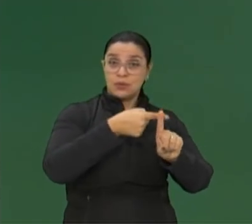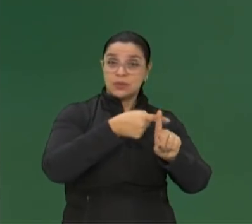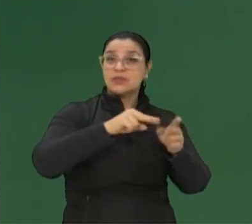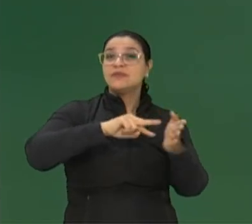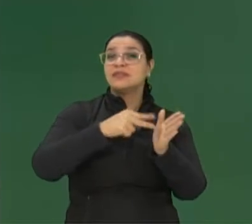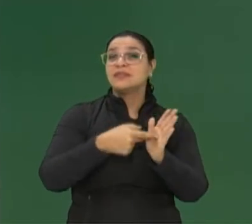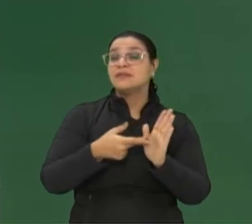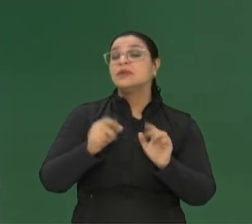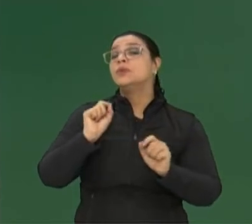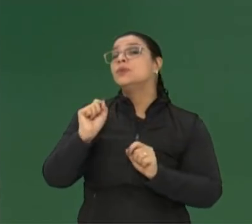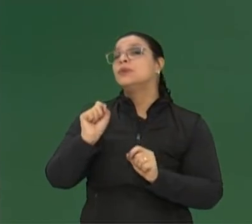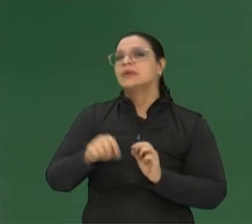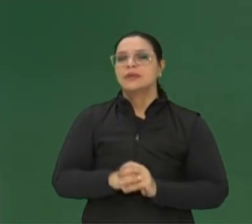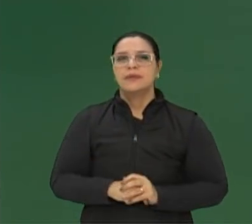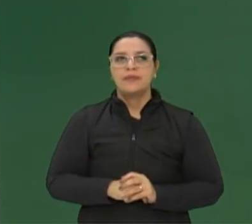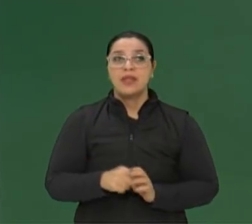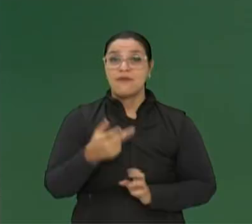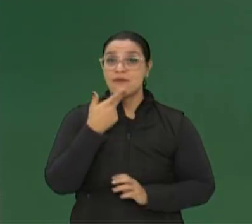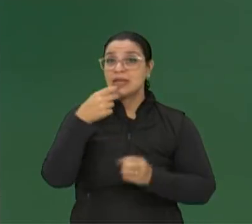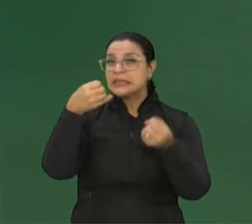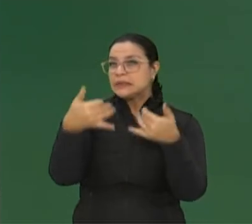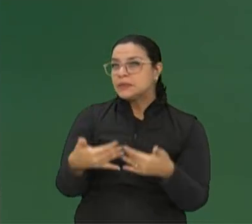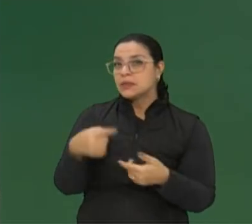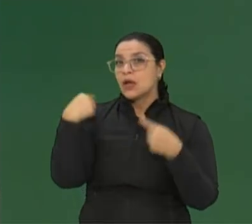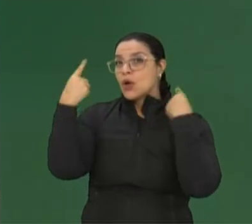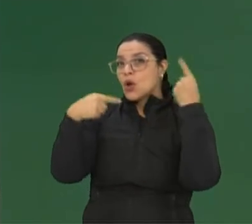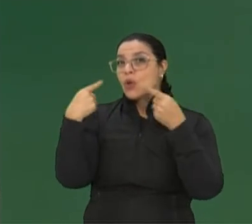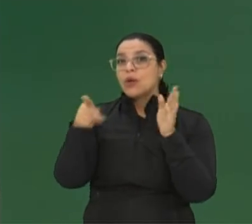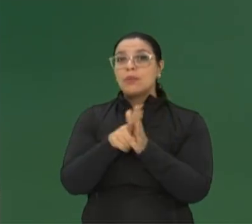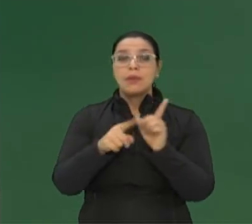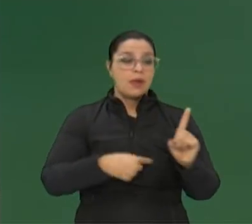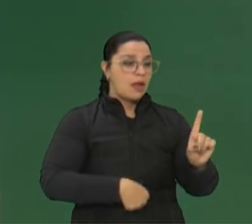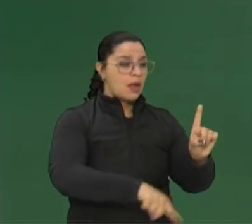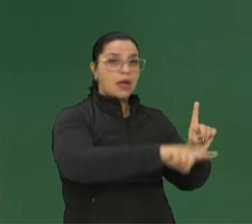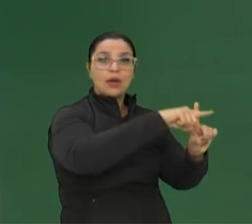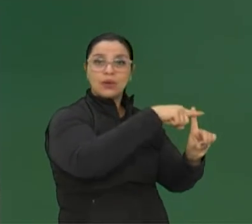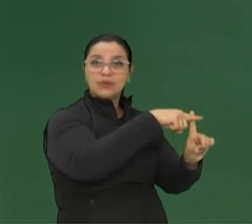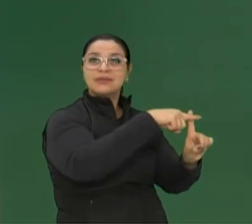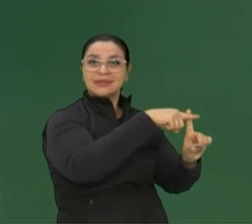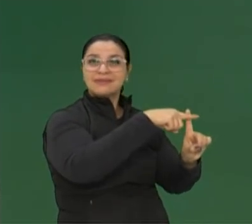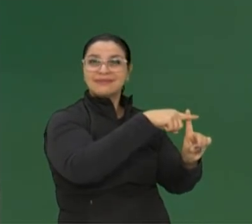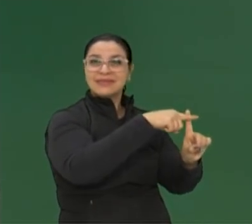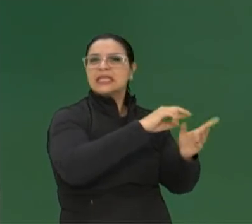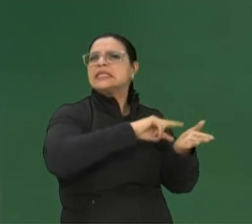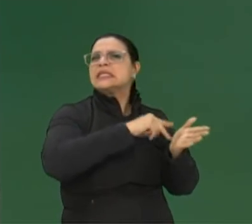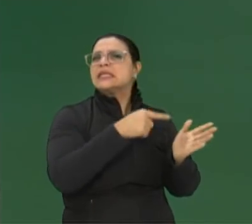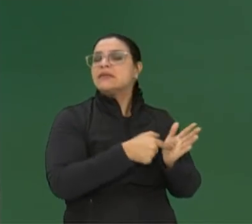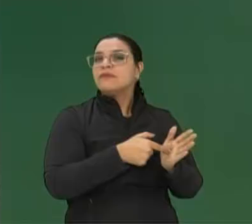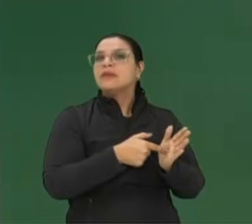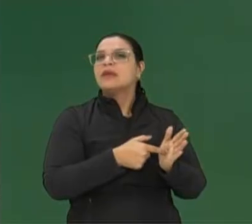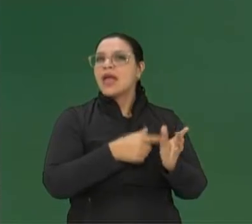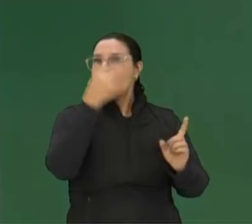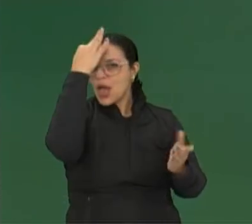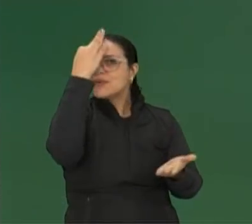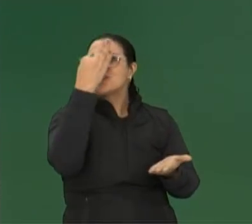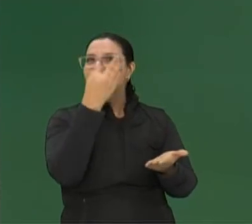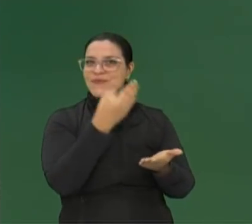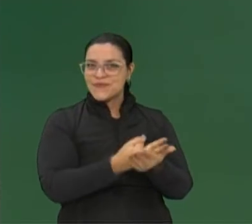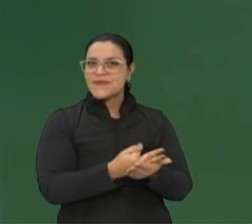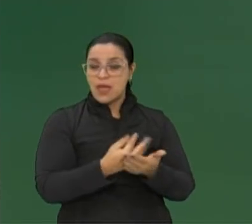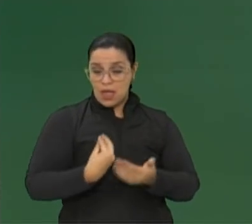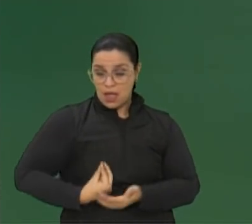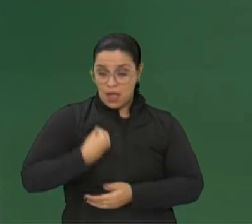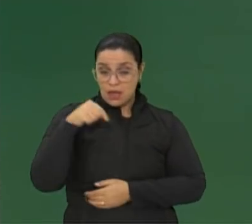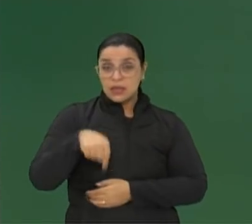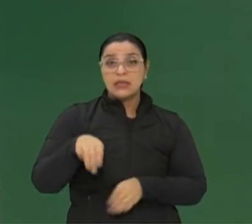a loucura, né, que Erasmo coloca como a loucura da cruz. Né? Também essa ideia do cristão que vive a sua vida aqui, vive esse